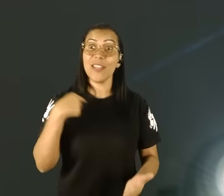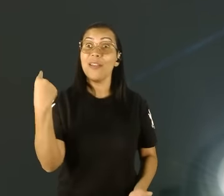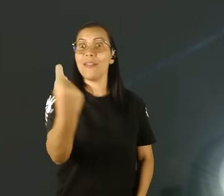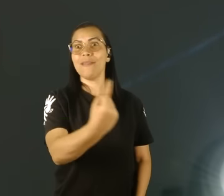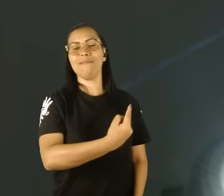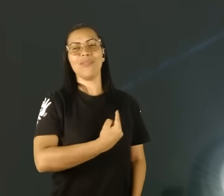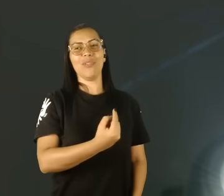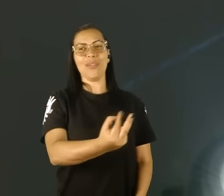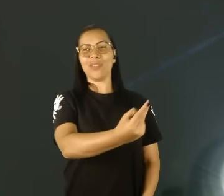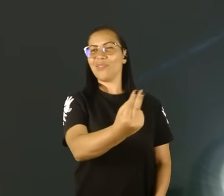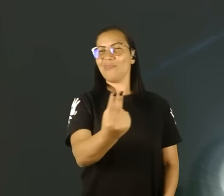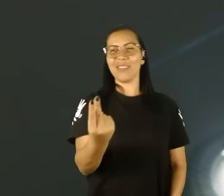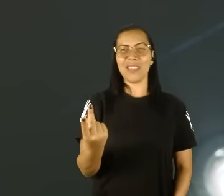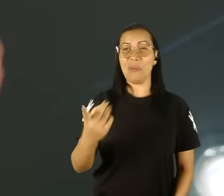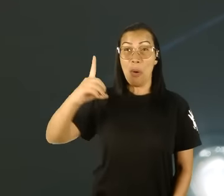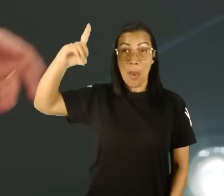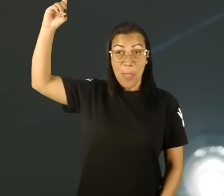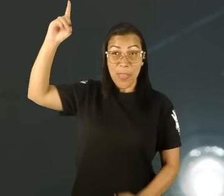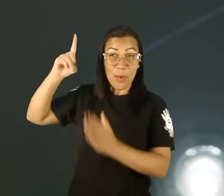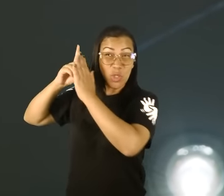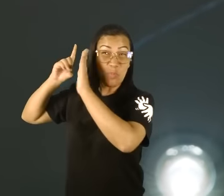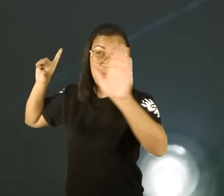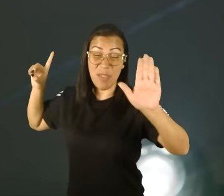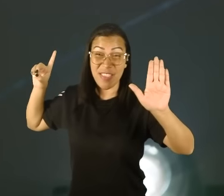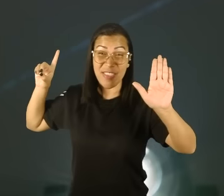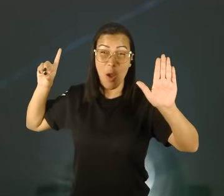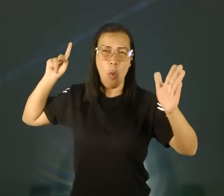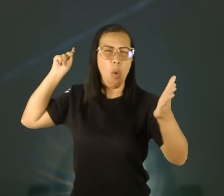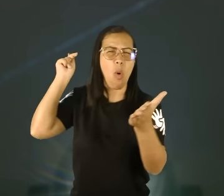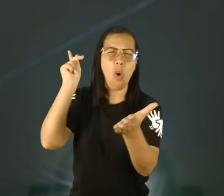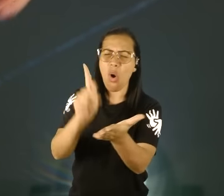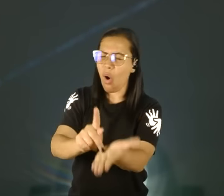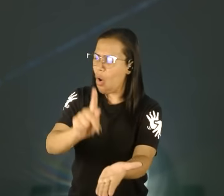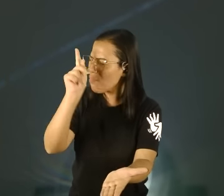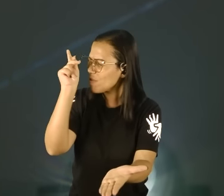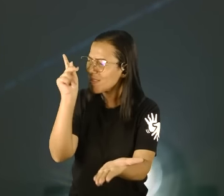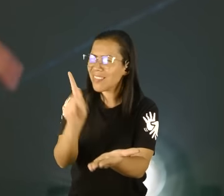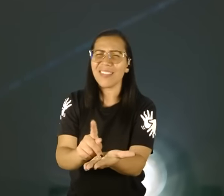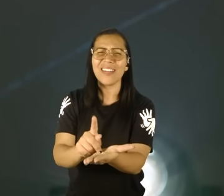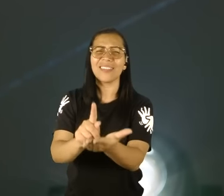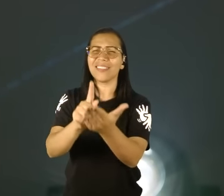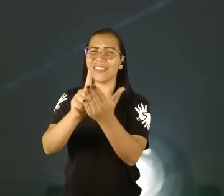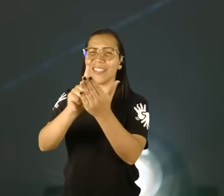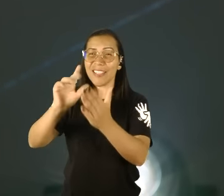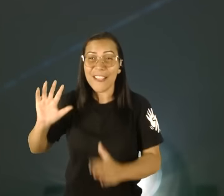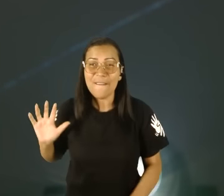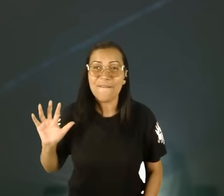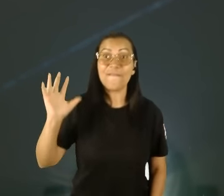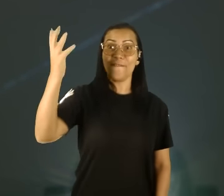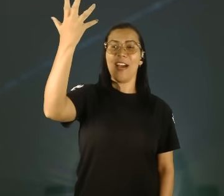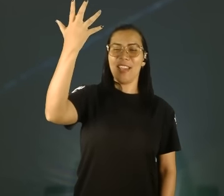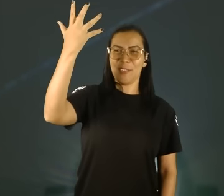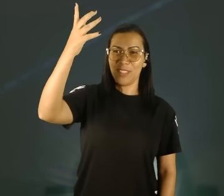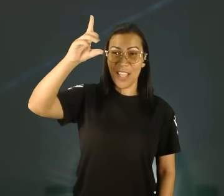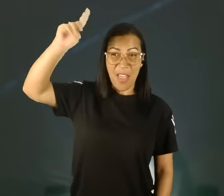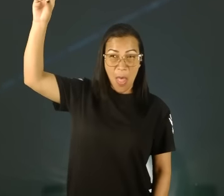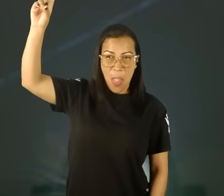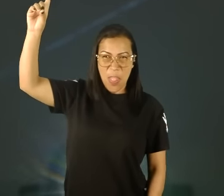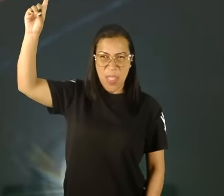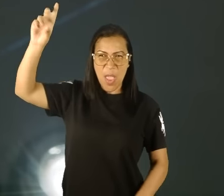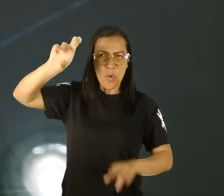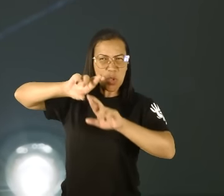Ele escolhe. O Eterno não despreza quem Ele escolhe. O Eterno não muda de opinião com quem